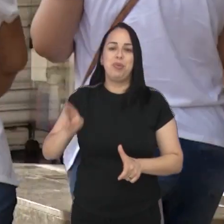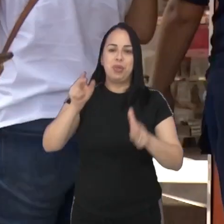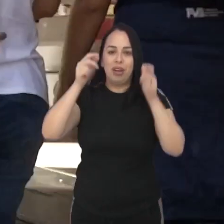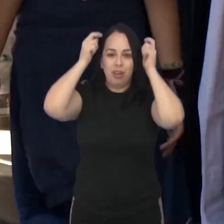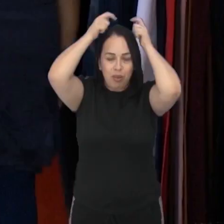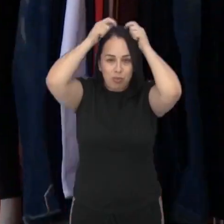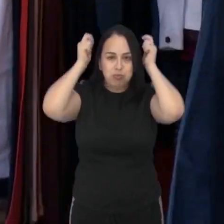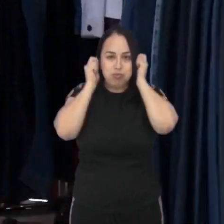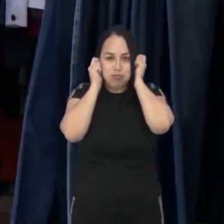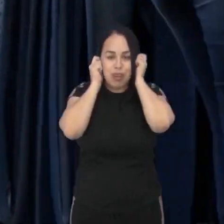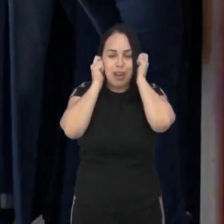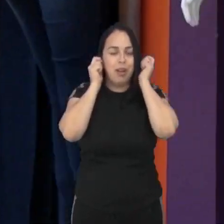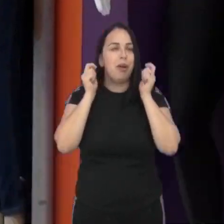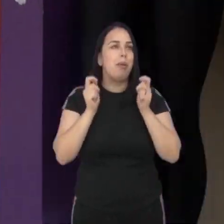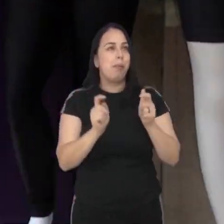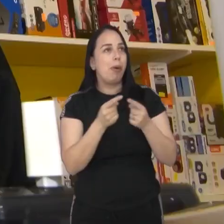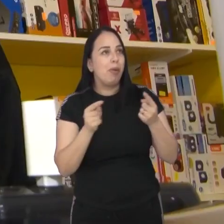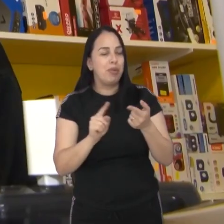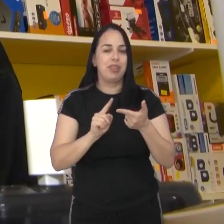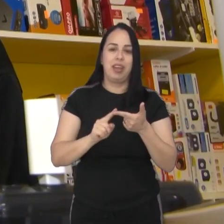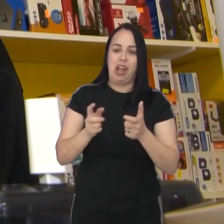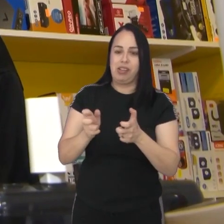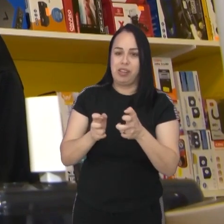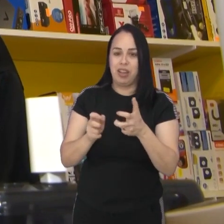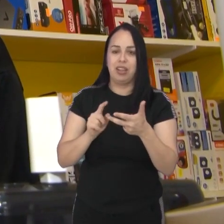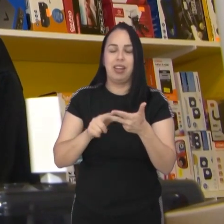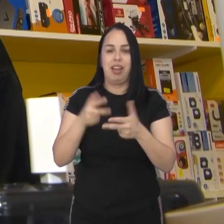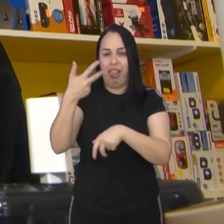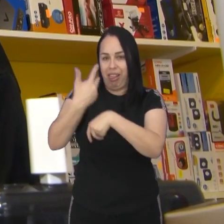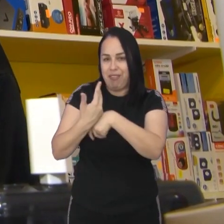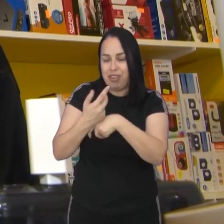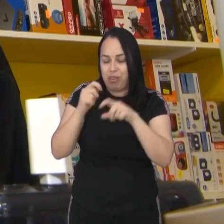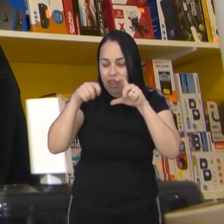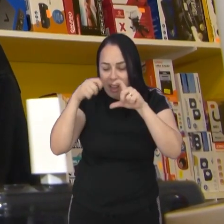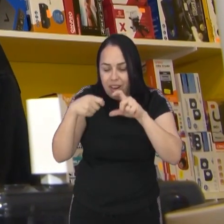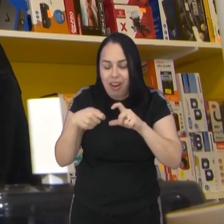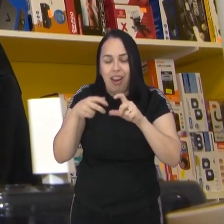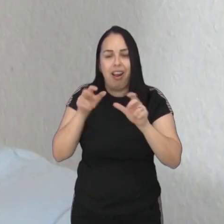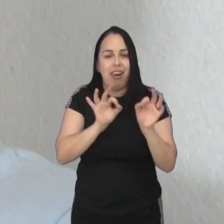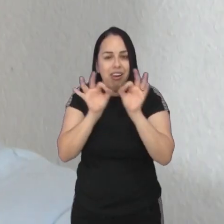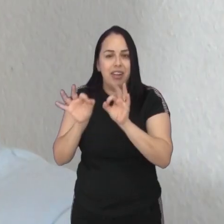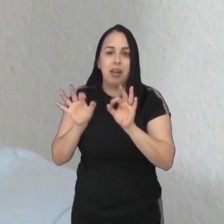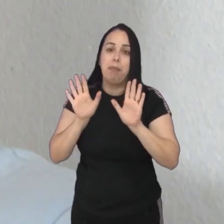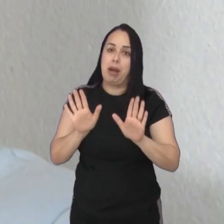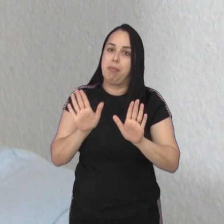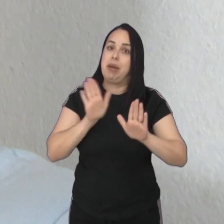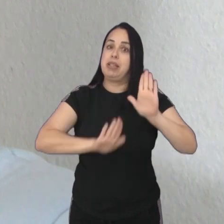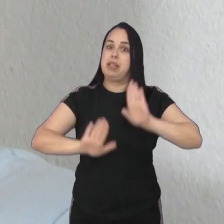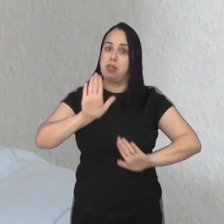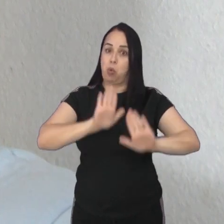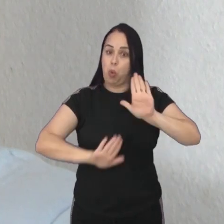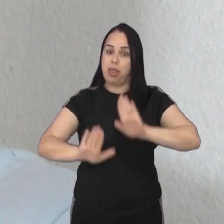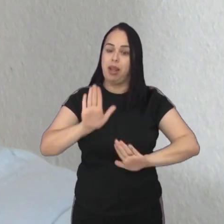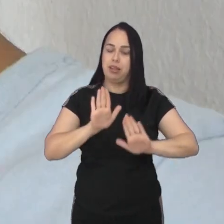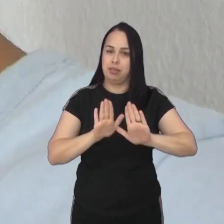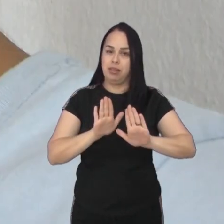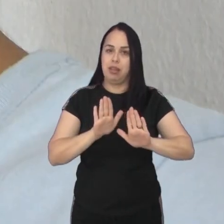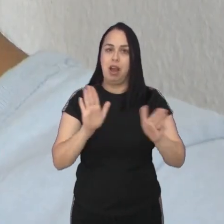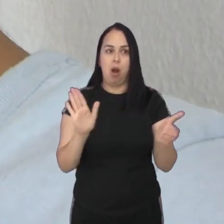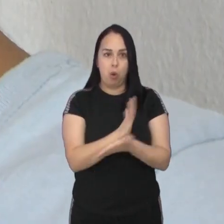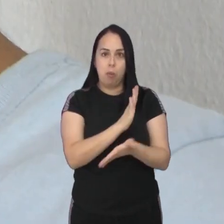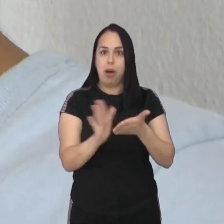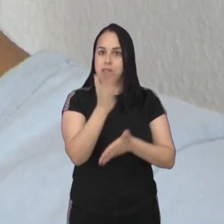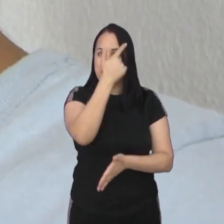ouvido. São companheiros para ouvir música, jogar videogame e assistir vídeos pela internet. Mas esse uso precisa de cuidados.